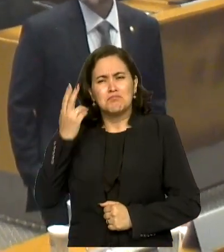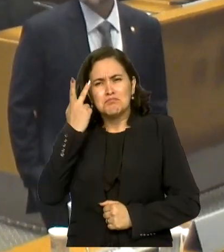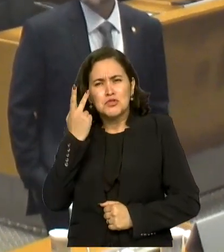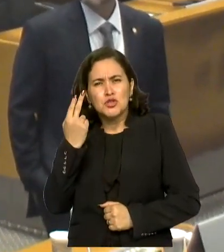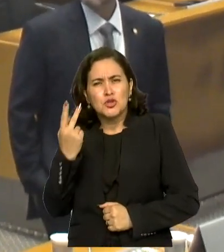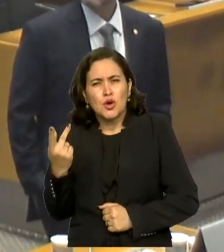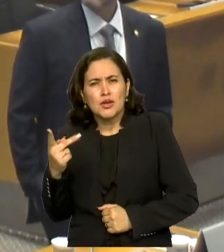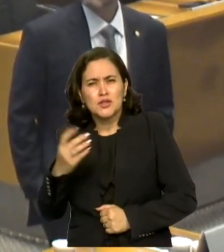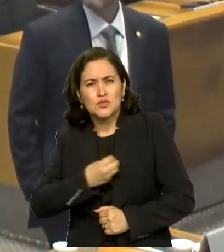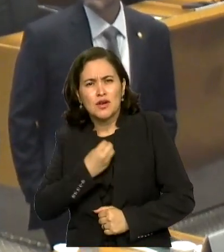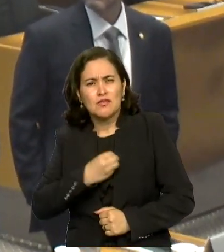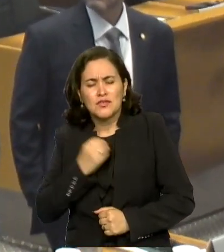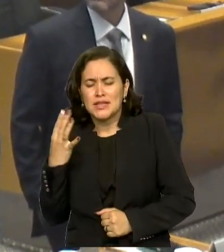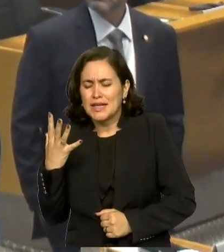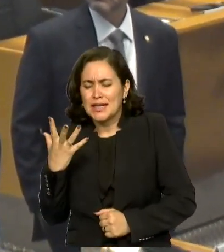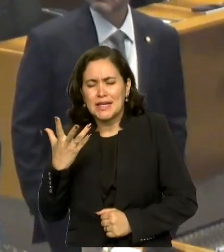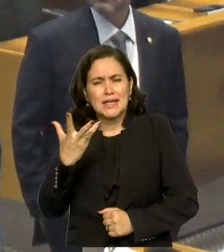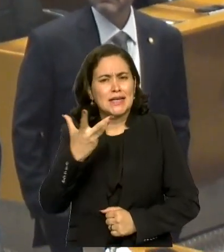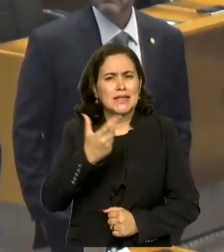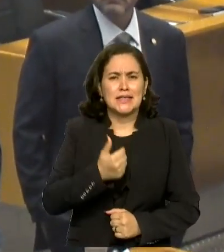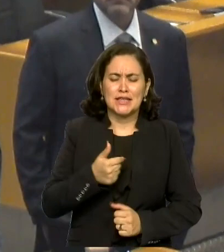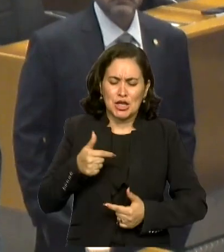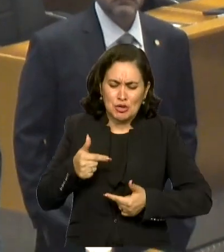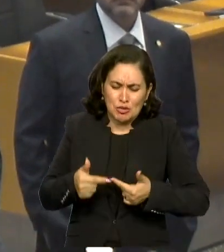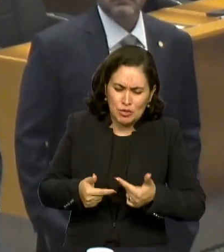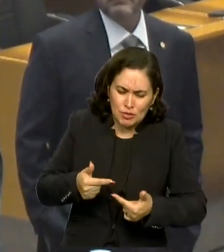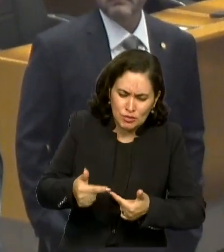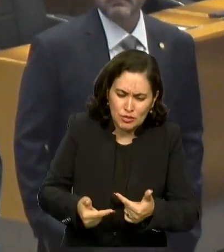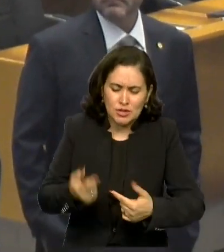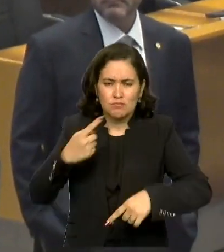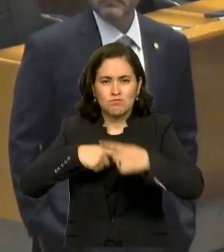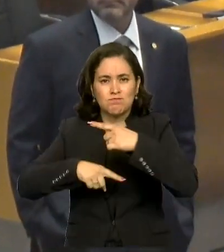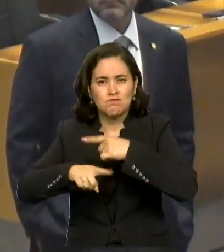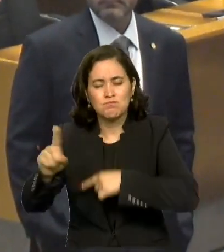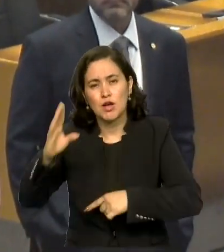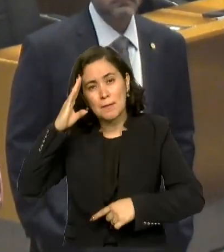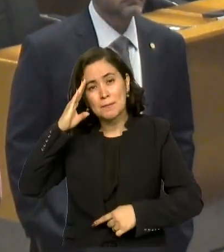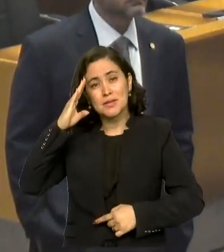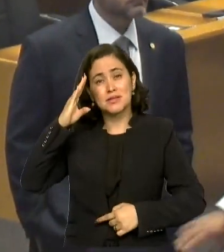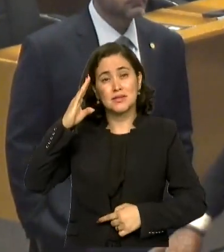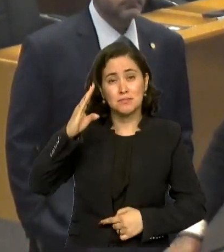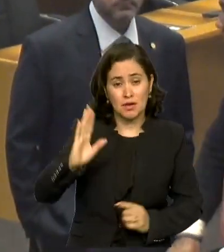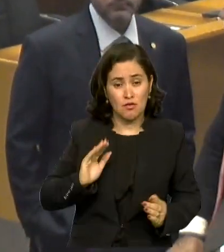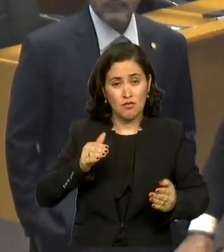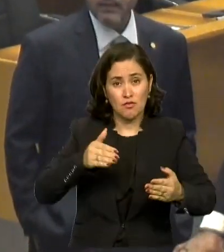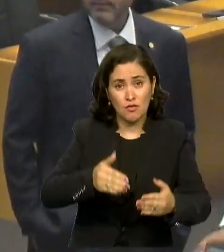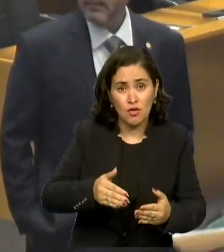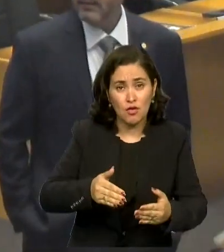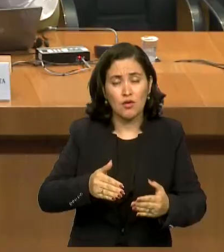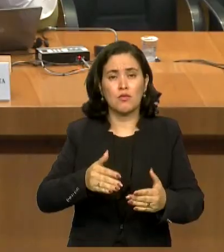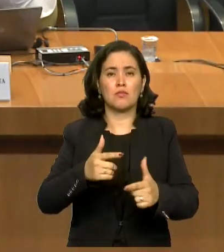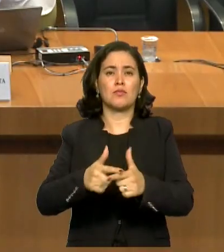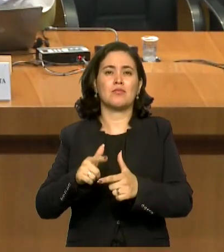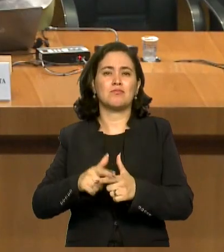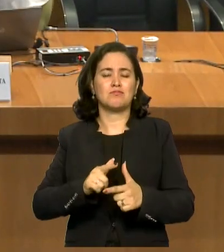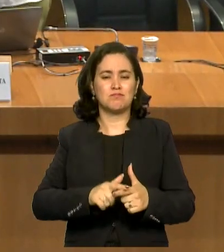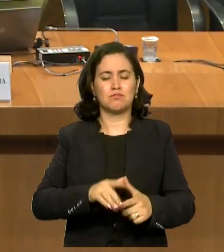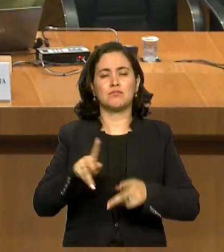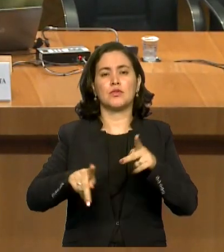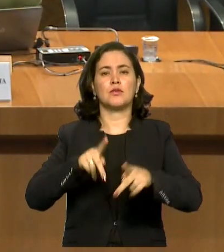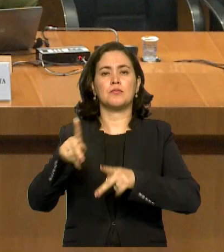pelas causas negras. Eu quero fazer esse registro. Deputado Francisco Najib,